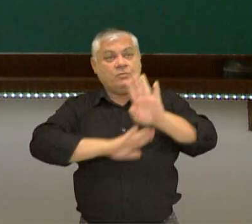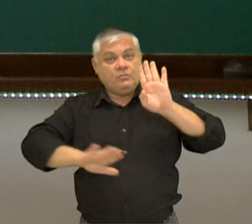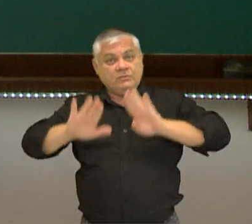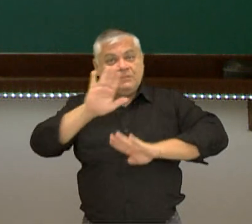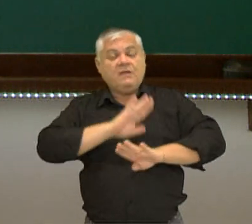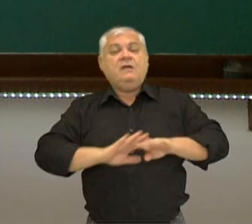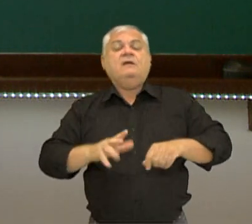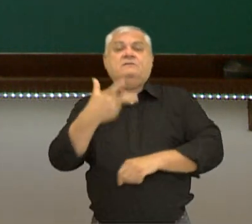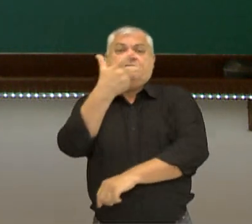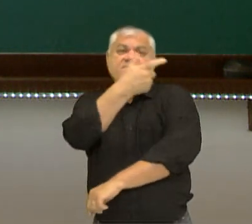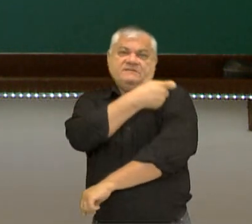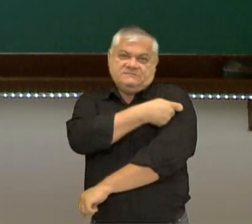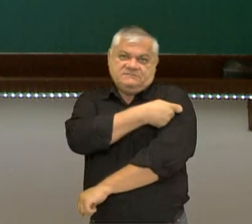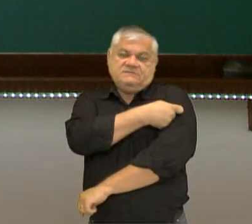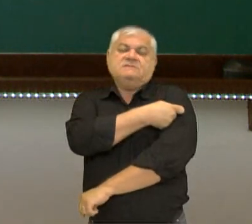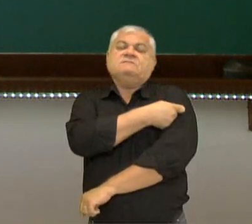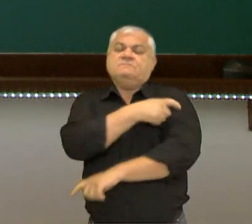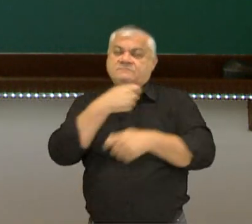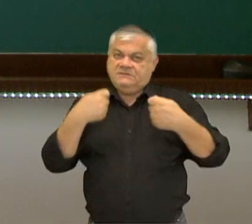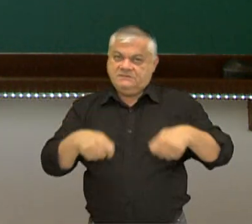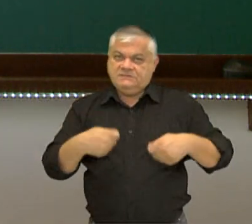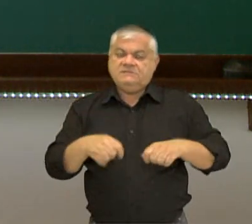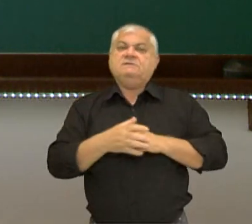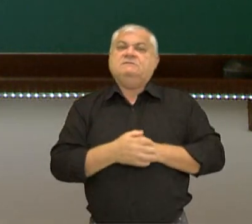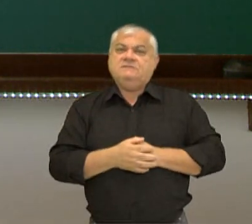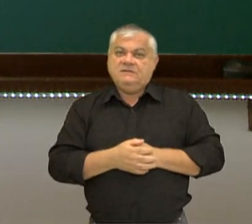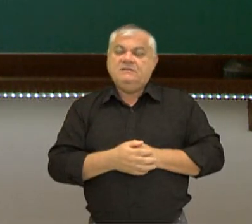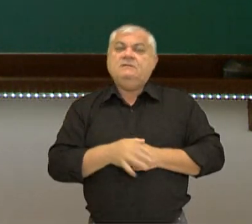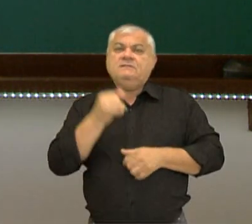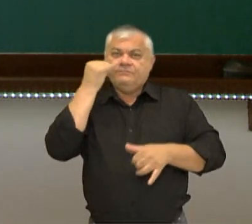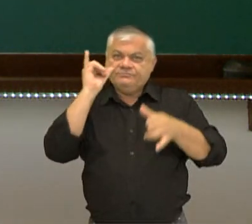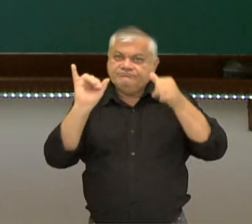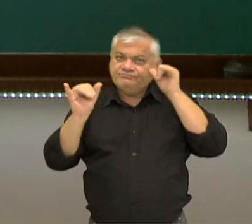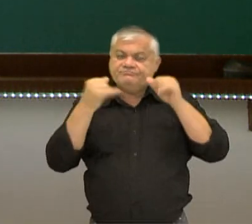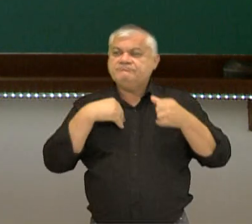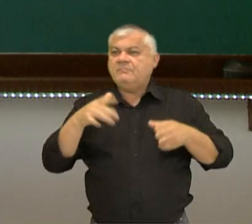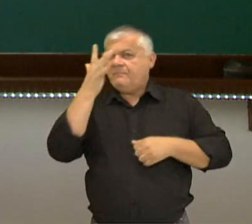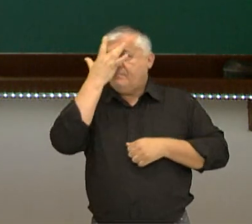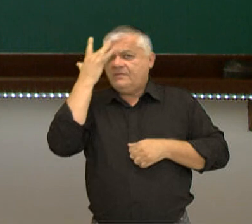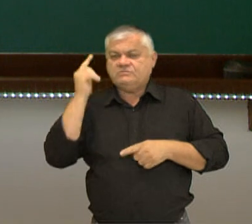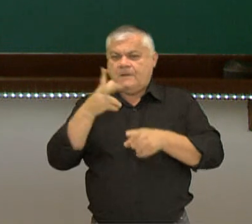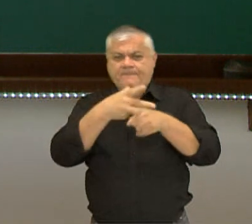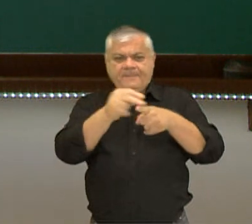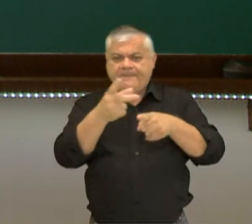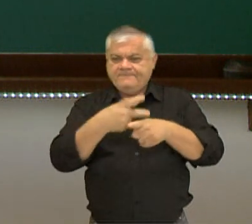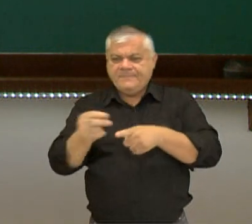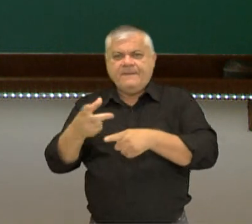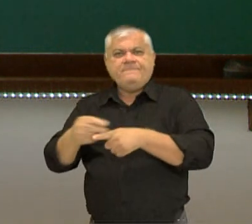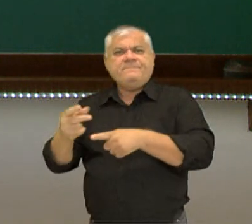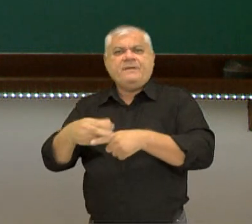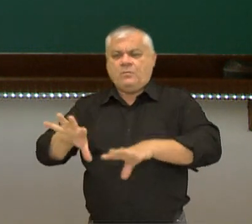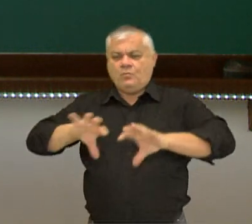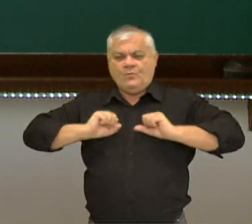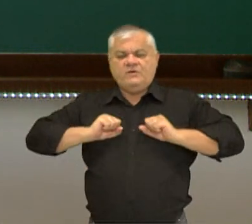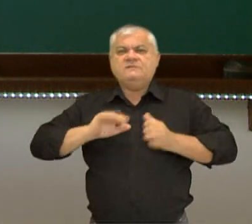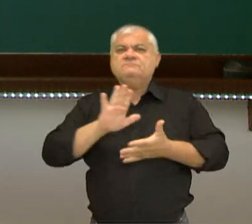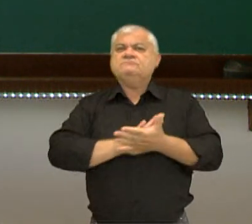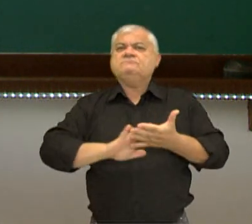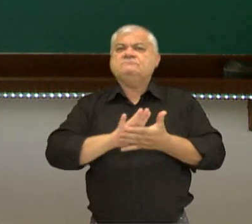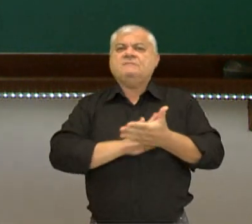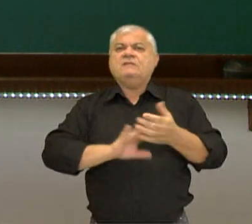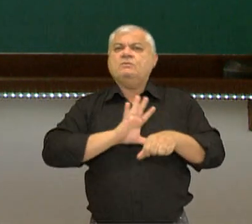a vacinação. A vacinação é uma forma de imunizar as pessoas, fazendo com que elas não desenvolvam